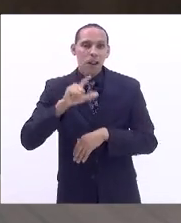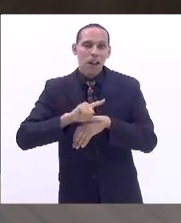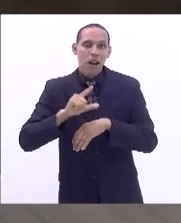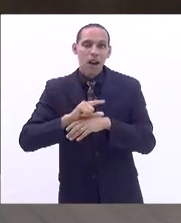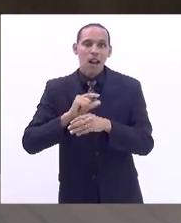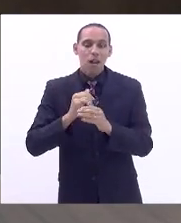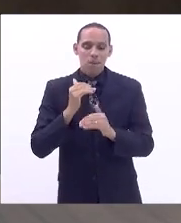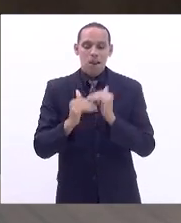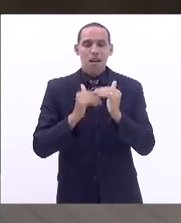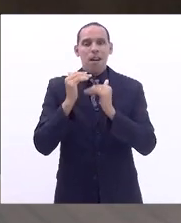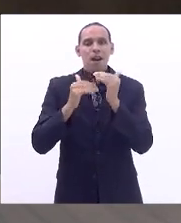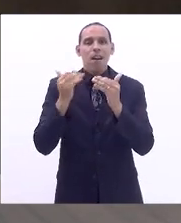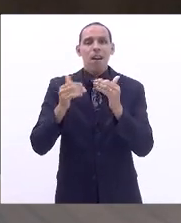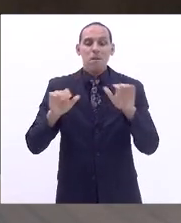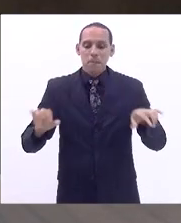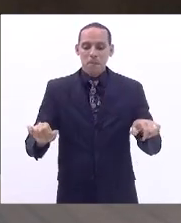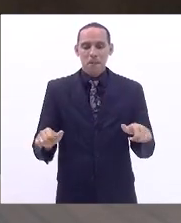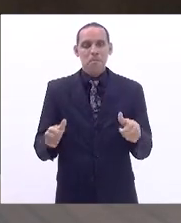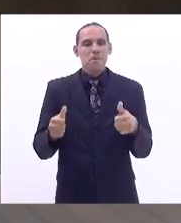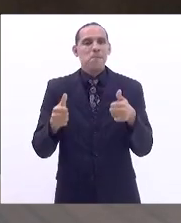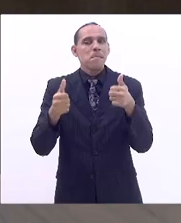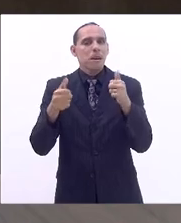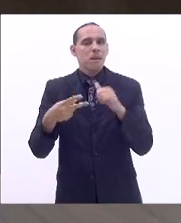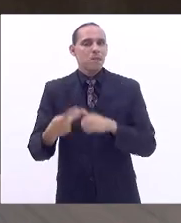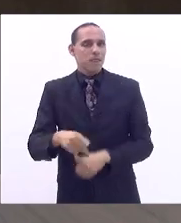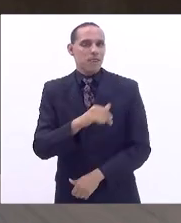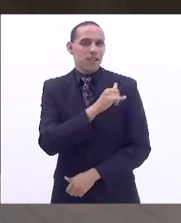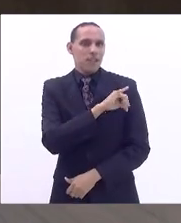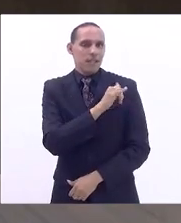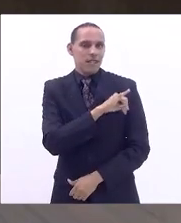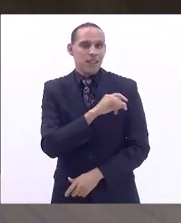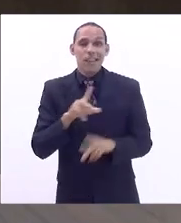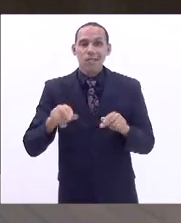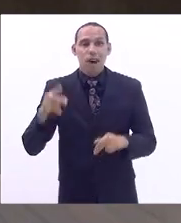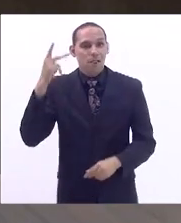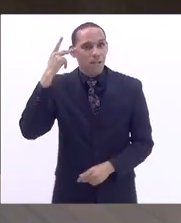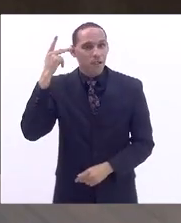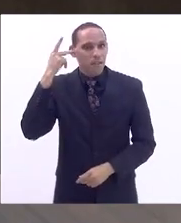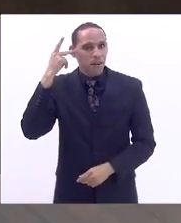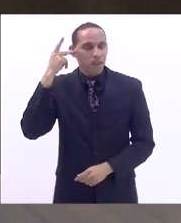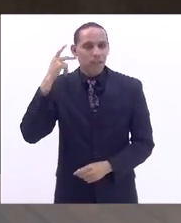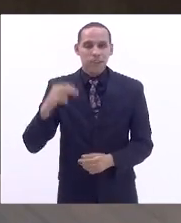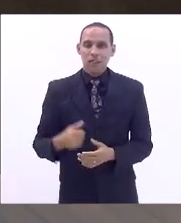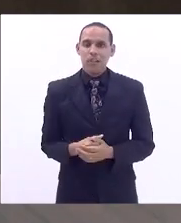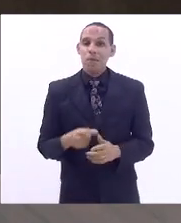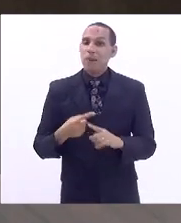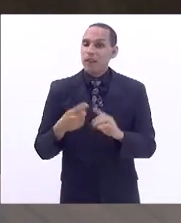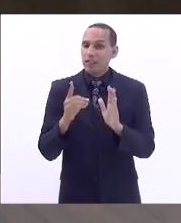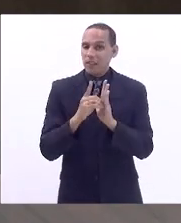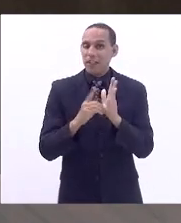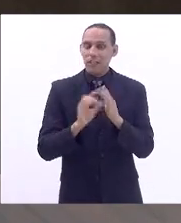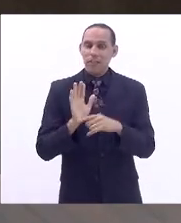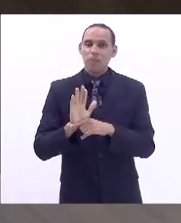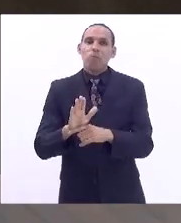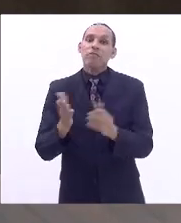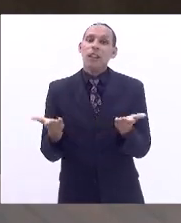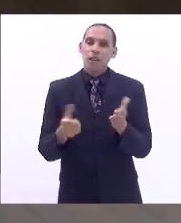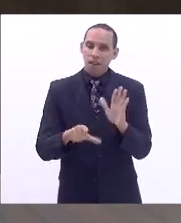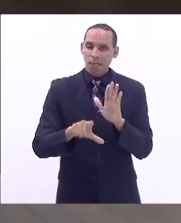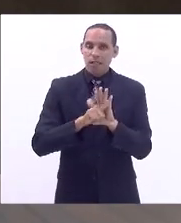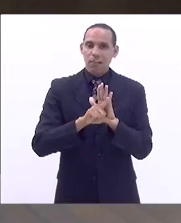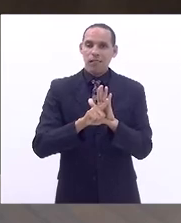levando a qualidade das padarias do Estado do Rio de Janeiro ao nível de São a função do Decreto agora por e